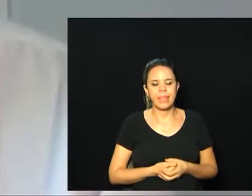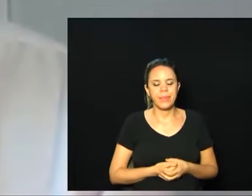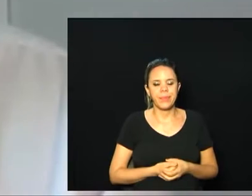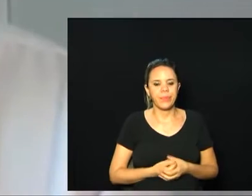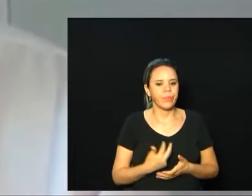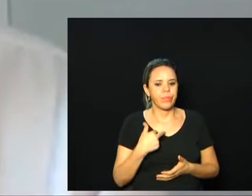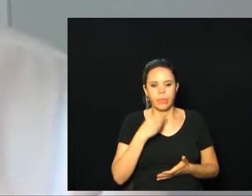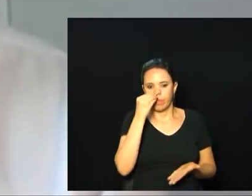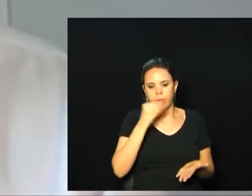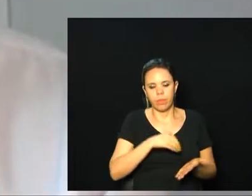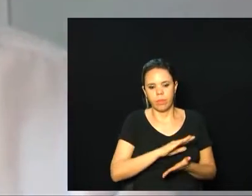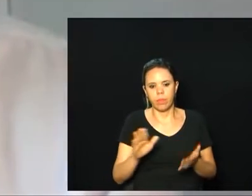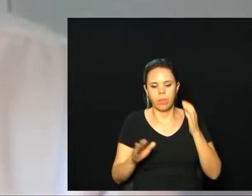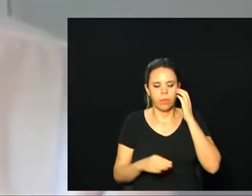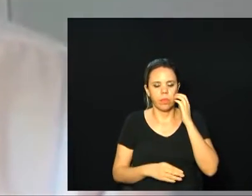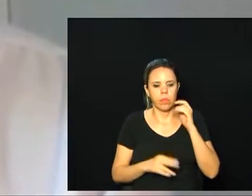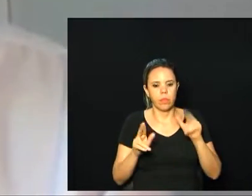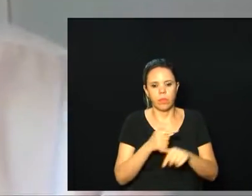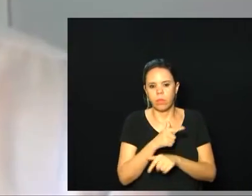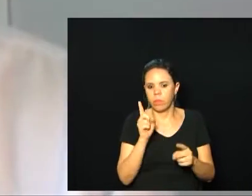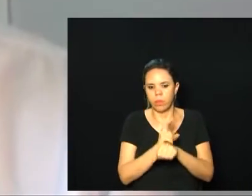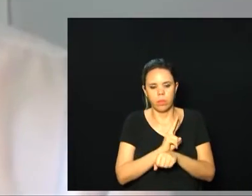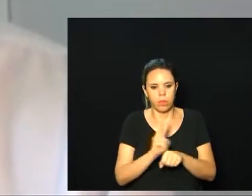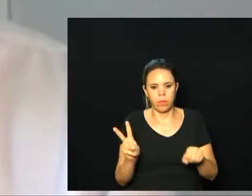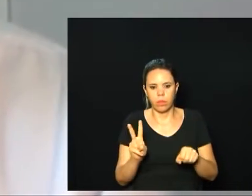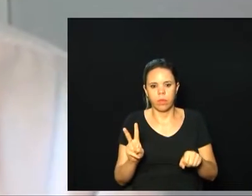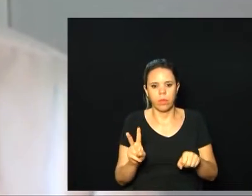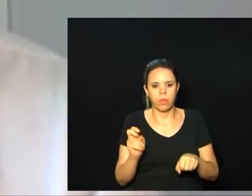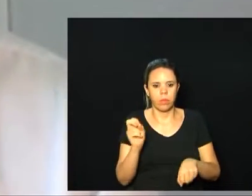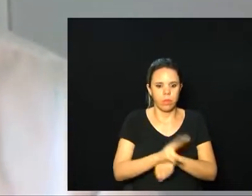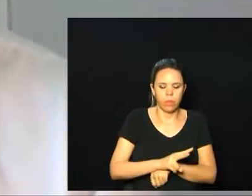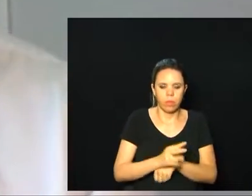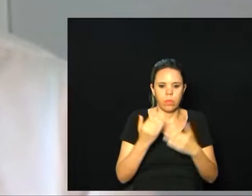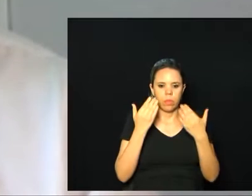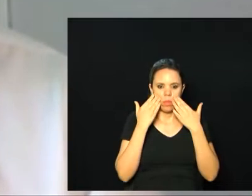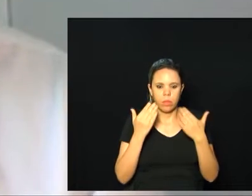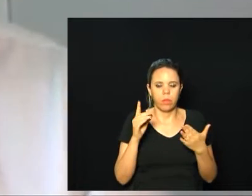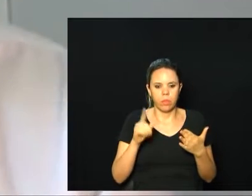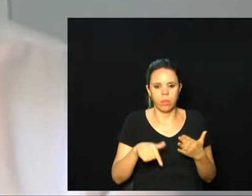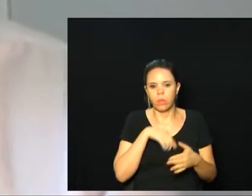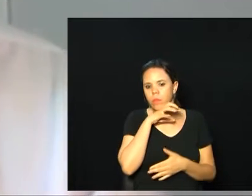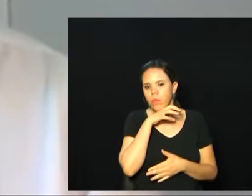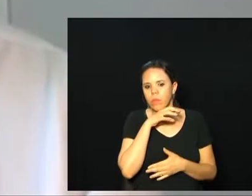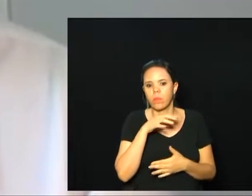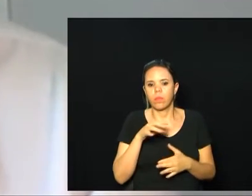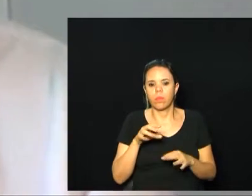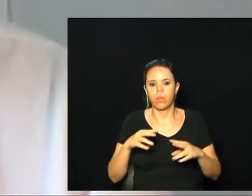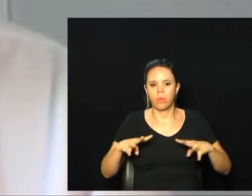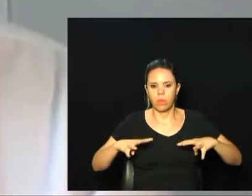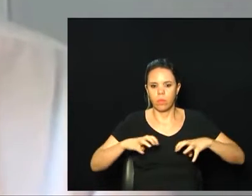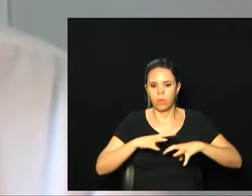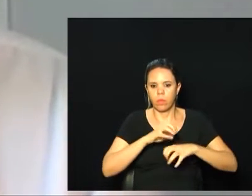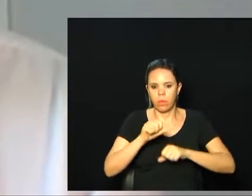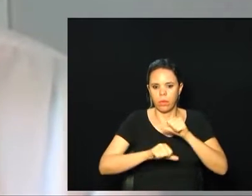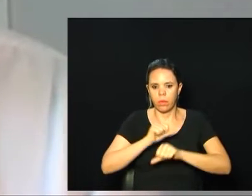Não dá para negar que a gente nunca vai estar protegido. As variáveis do vírus vão se manifestar. O vírus é um organismo muito